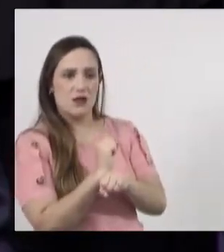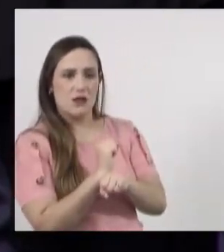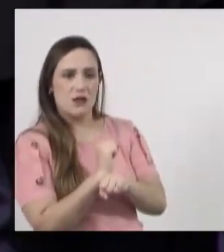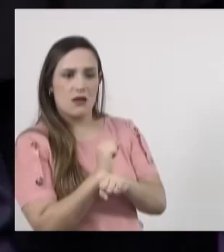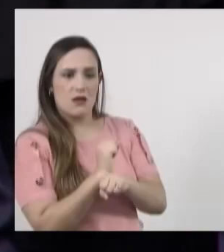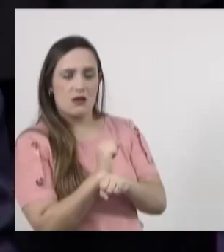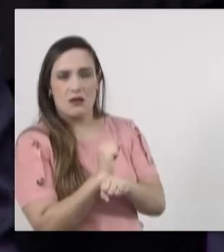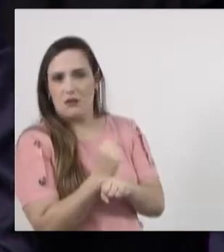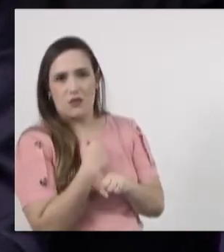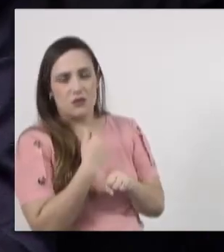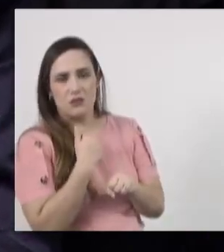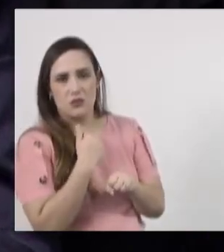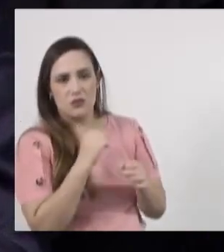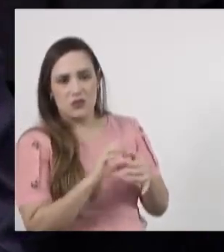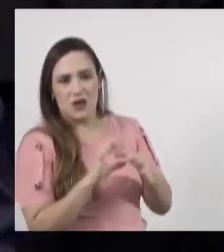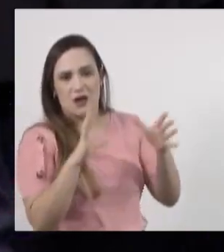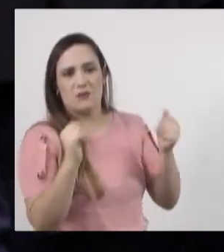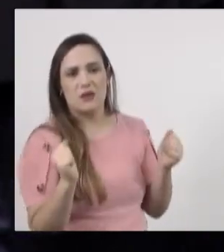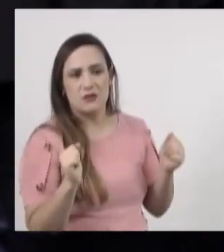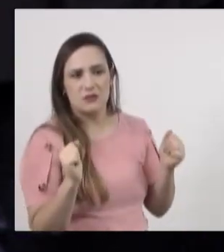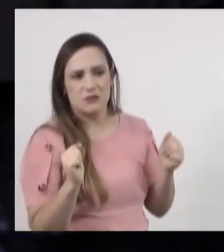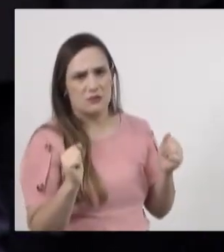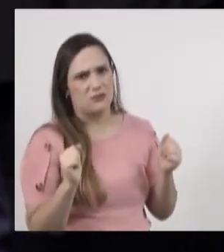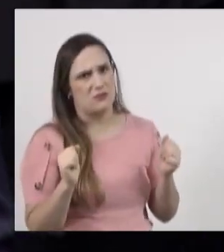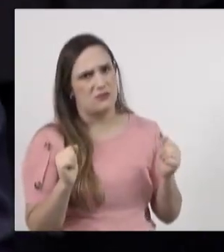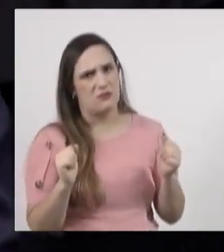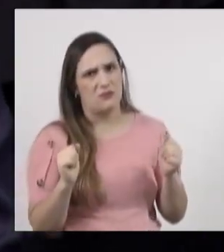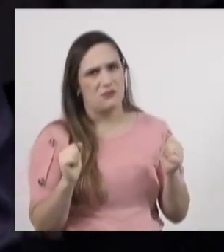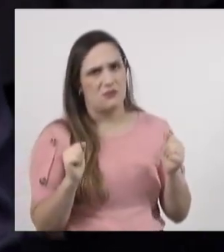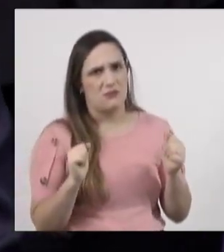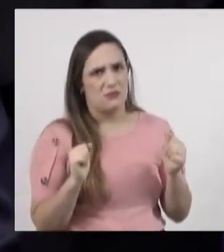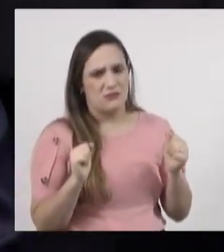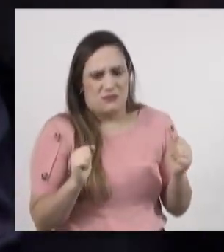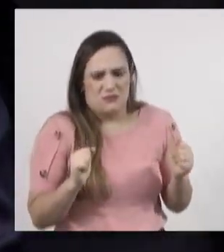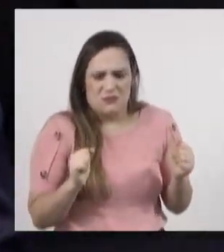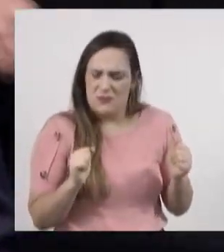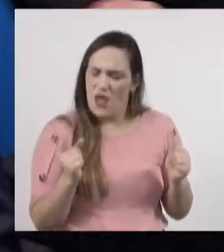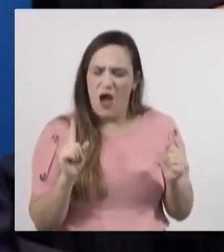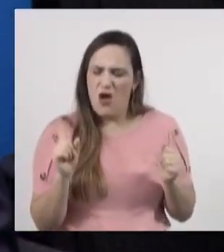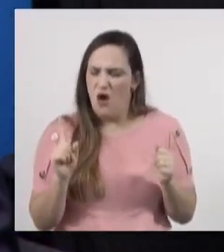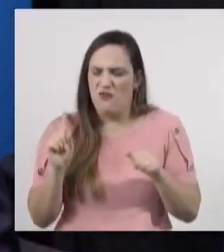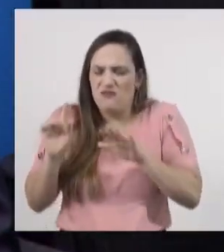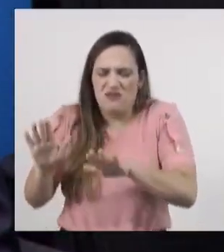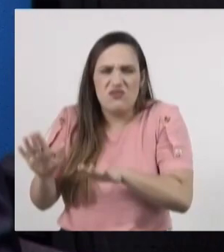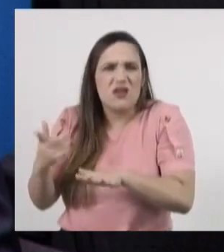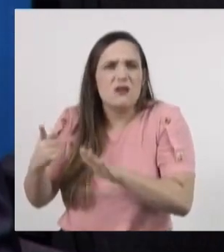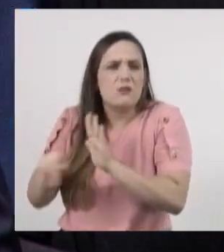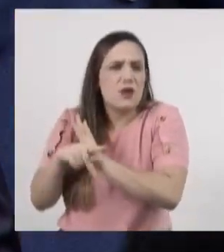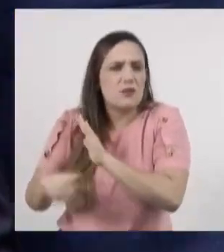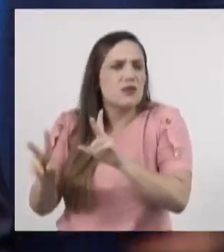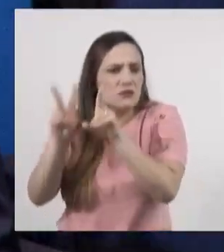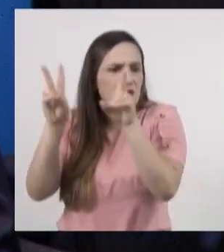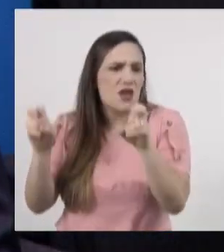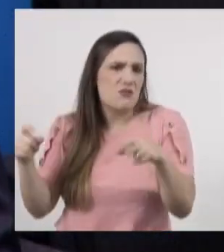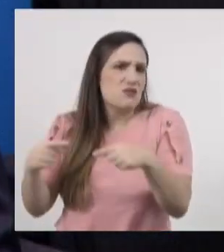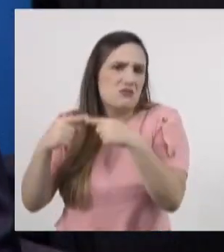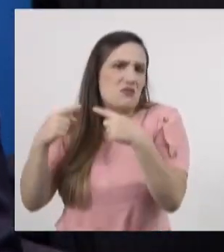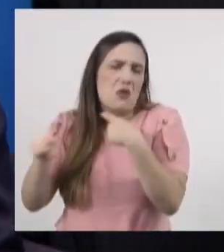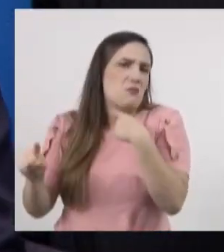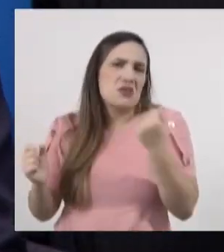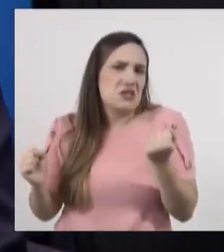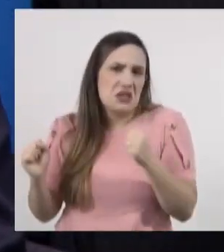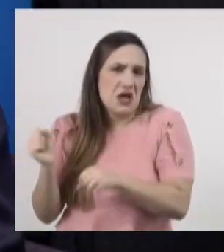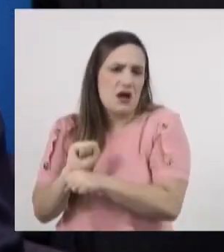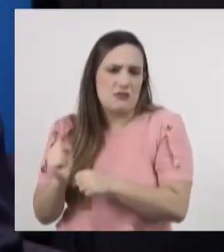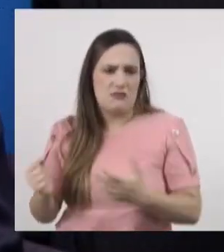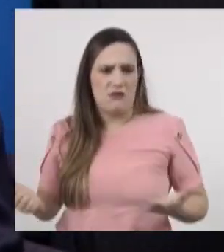vocações. Essa é uma discussão de desenvolvimento regional da década de 70, totalmente ultrapassado sobre uma lógica de desenvolvimento regional. Então, não